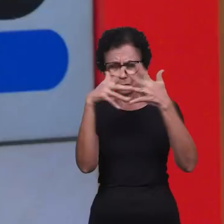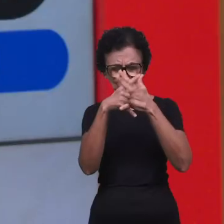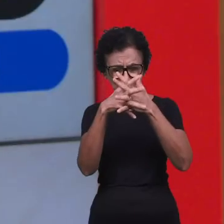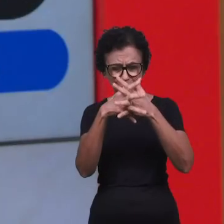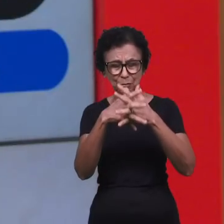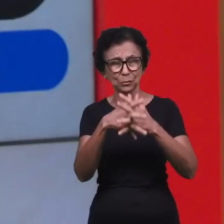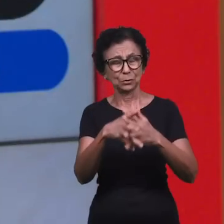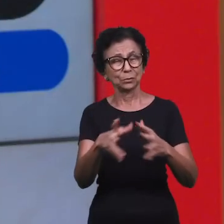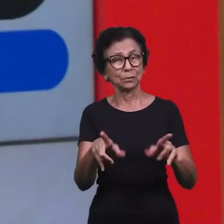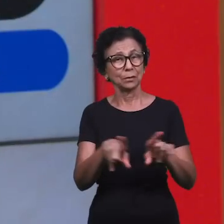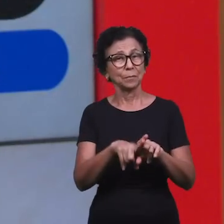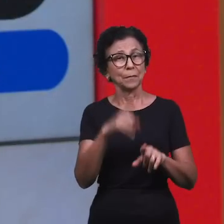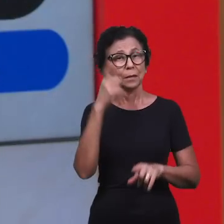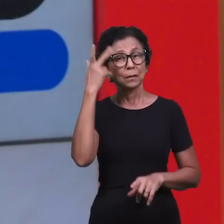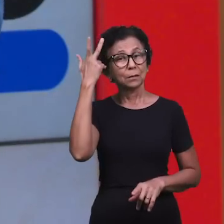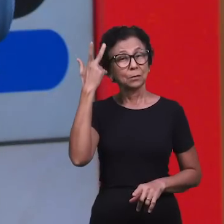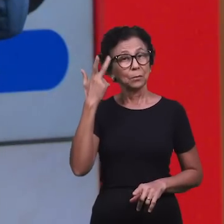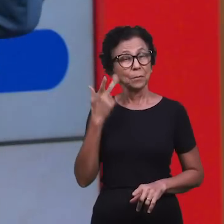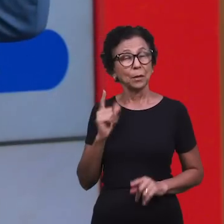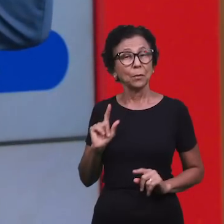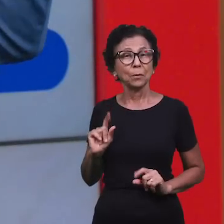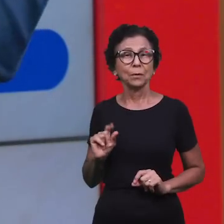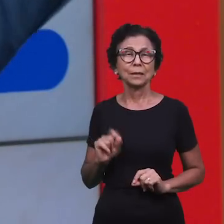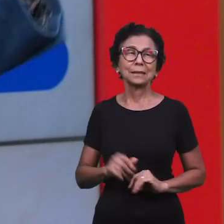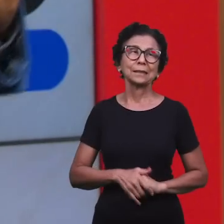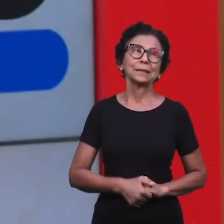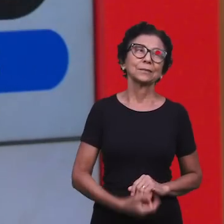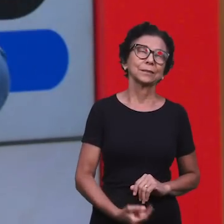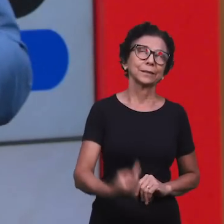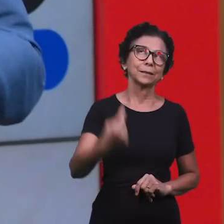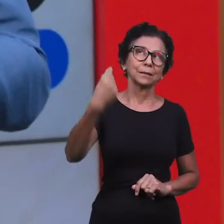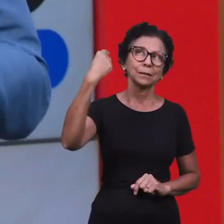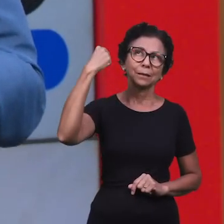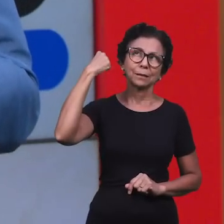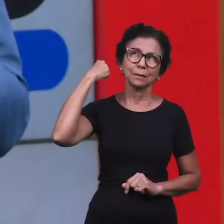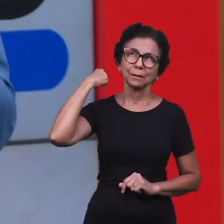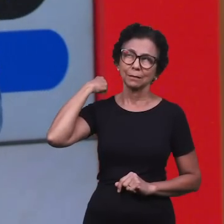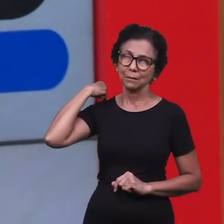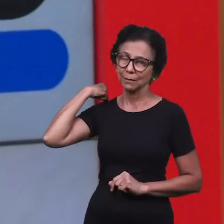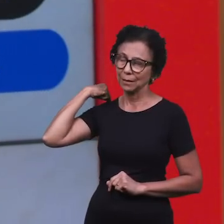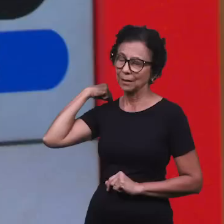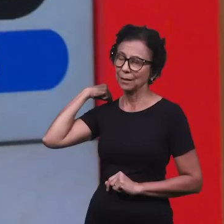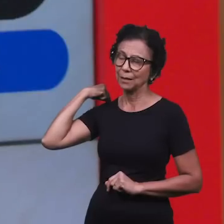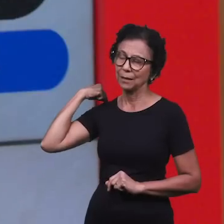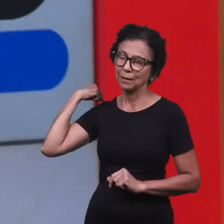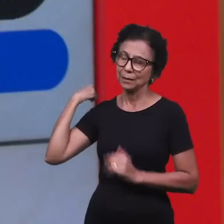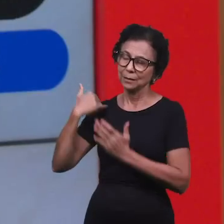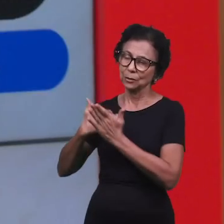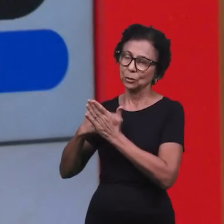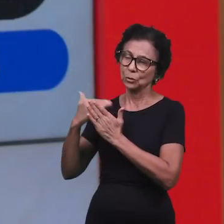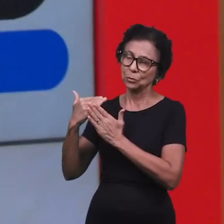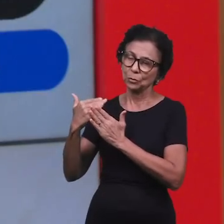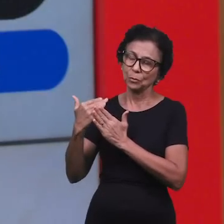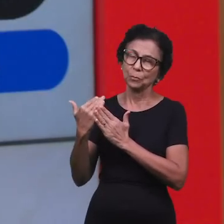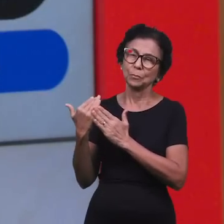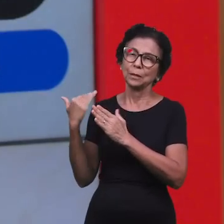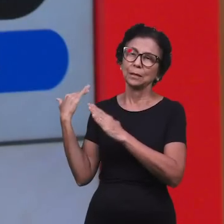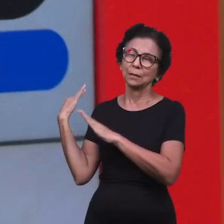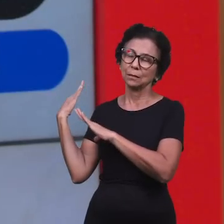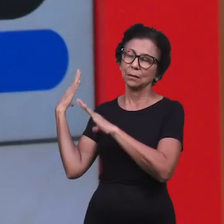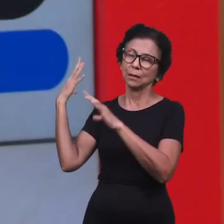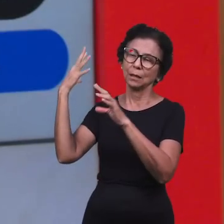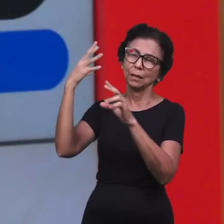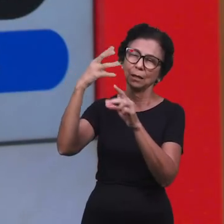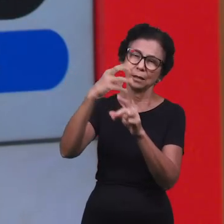muito comum, por exemplo, que você tenha que voltar lá na base inicial, refazer toda essa base para